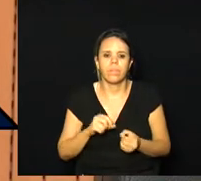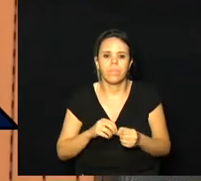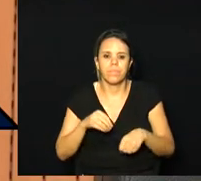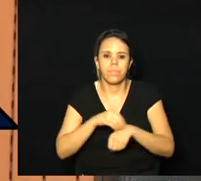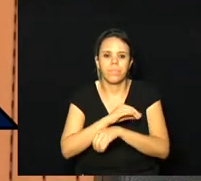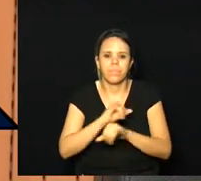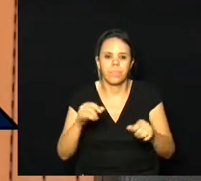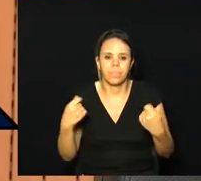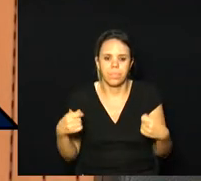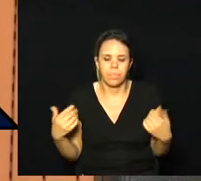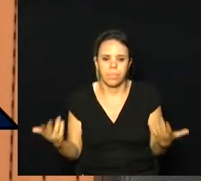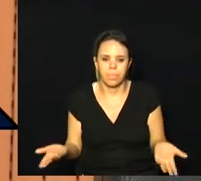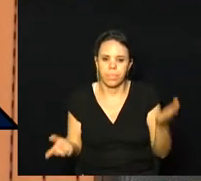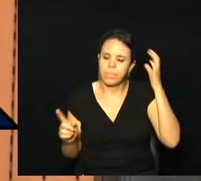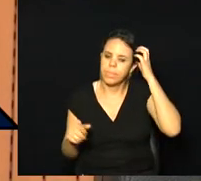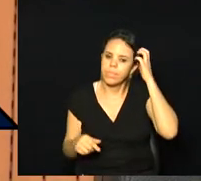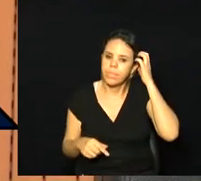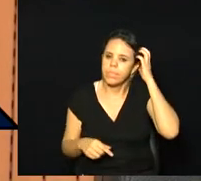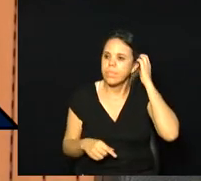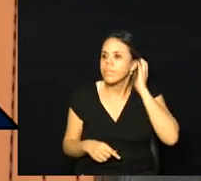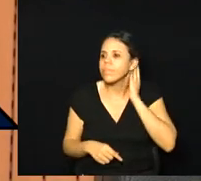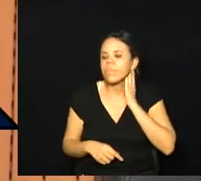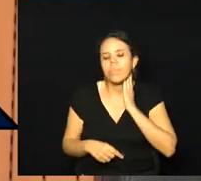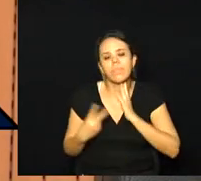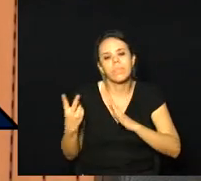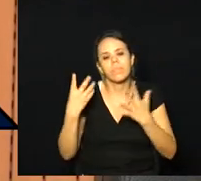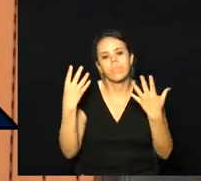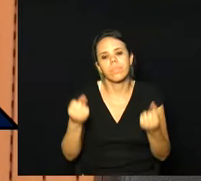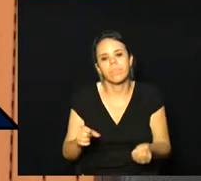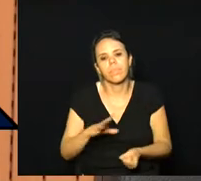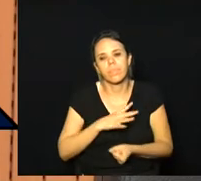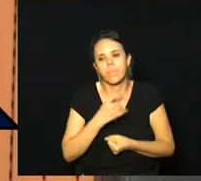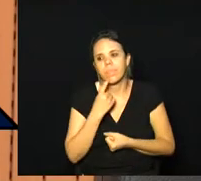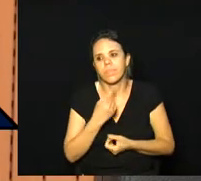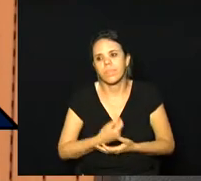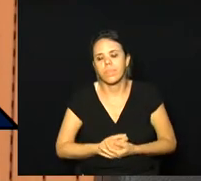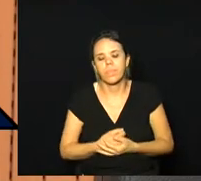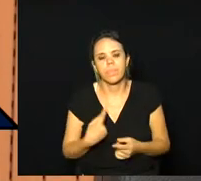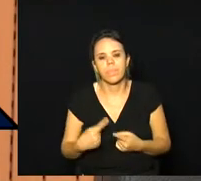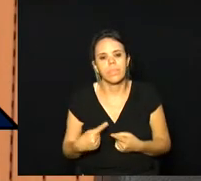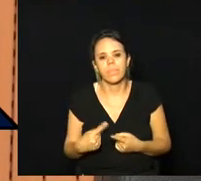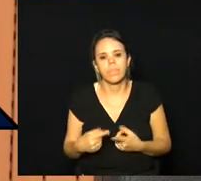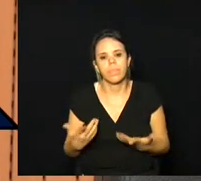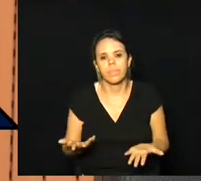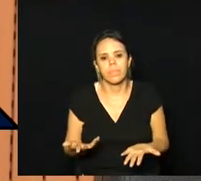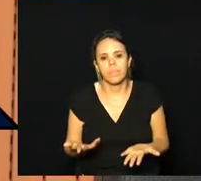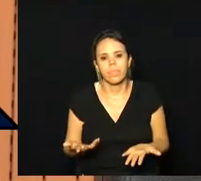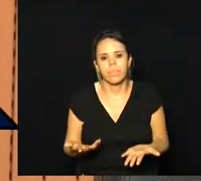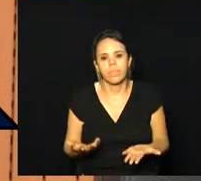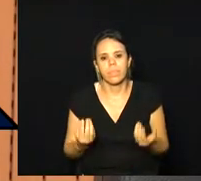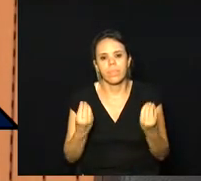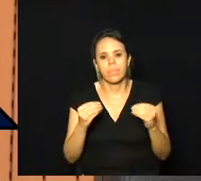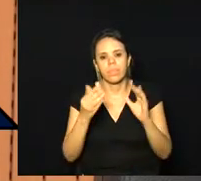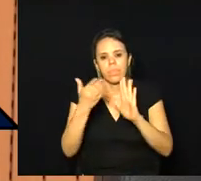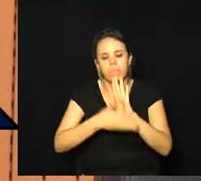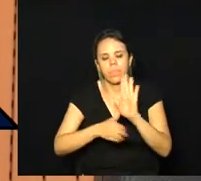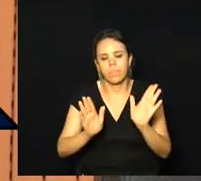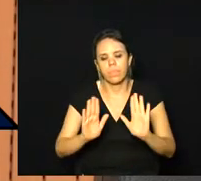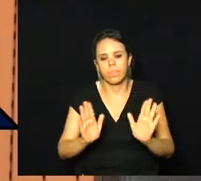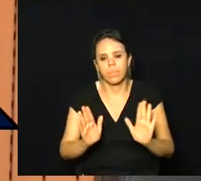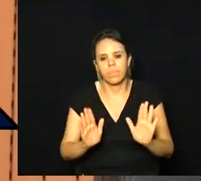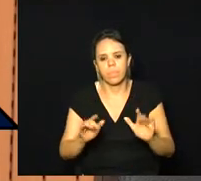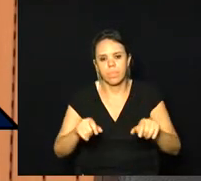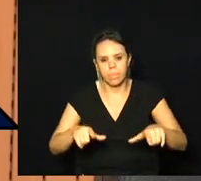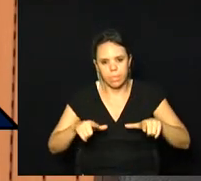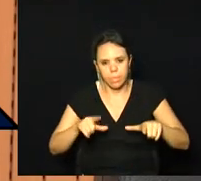como necessidade, que era ser reconhecido na cidade de Campinas, porque isso não é para colocar em parede. Esse